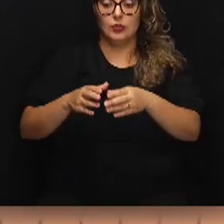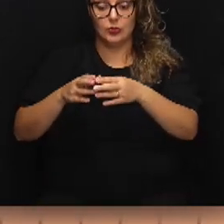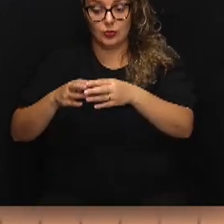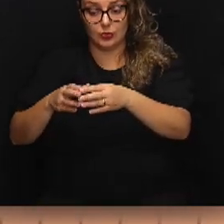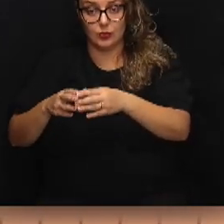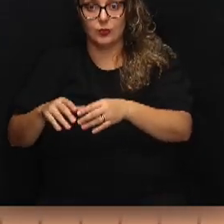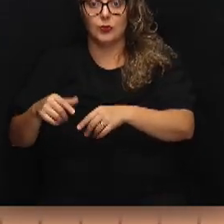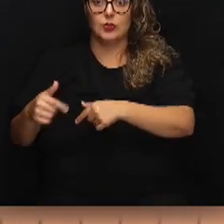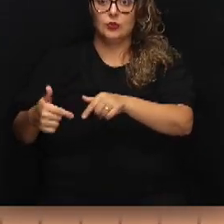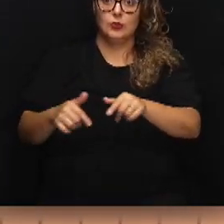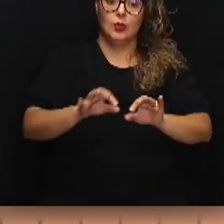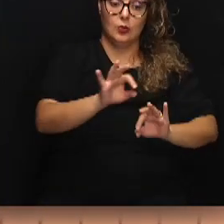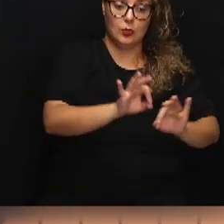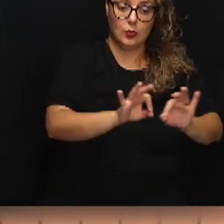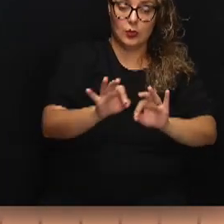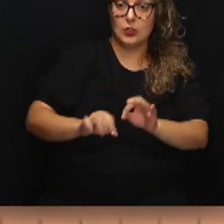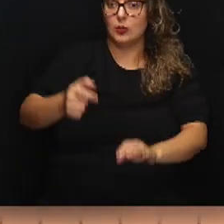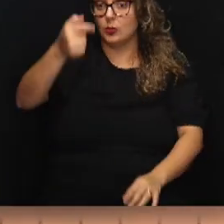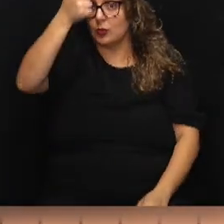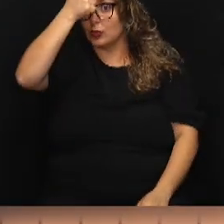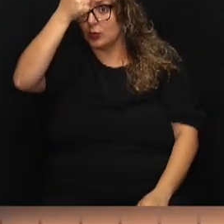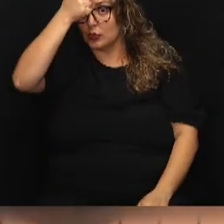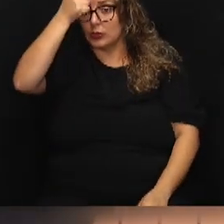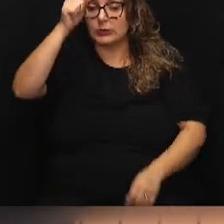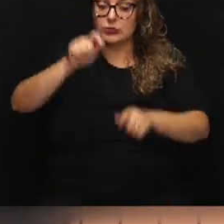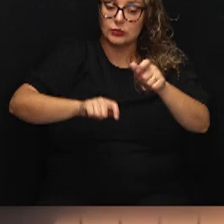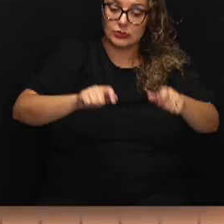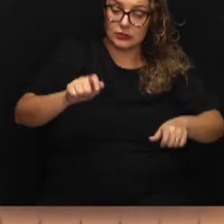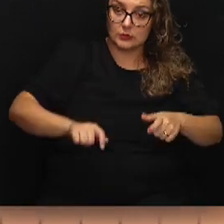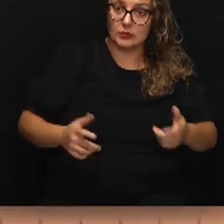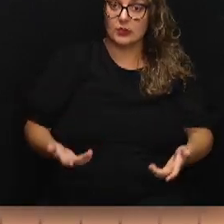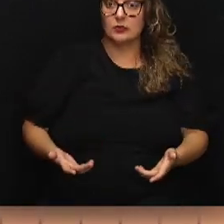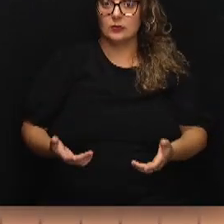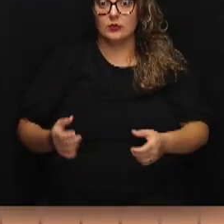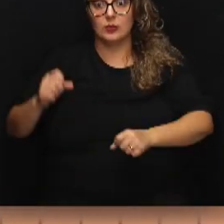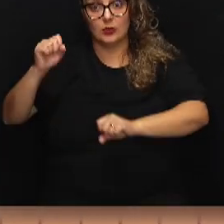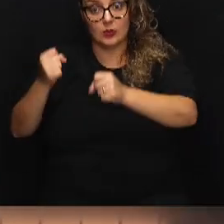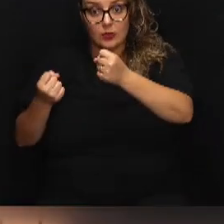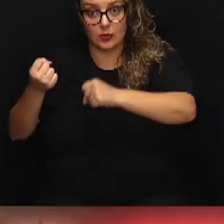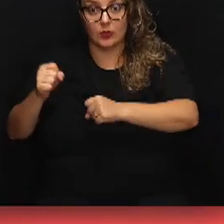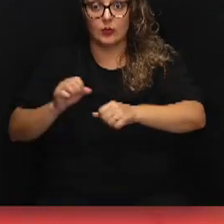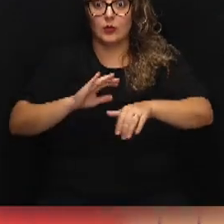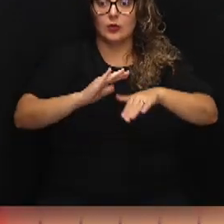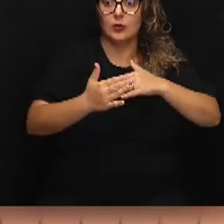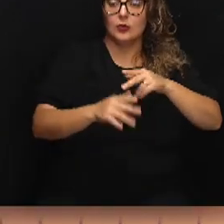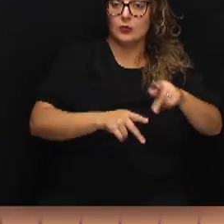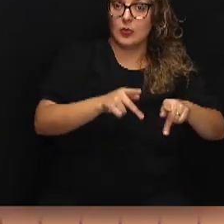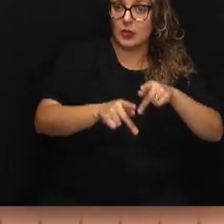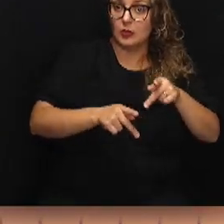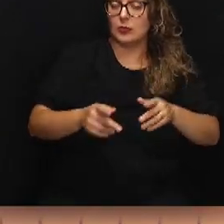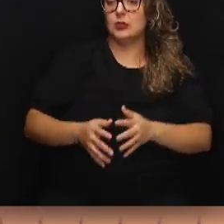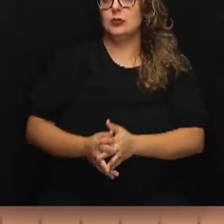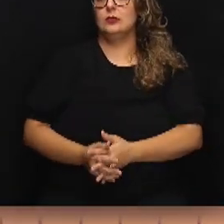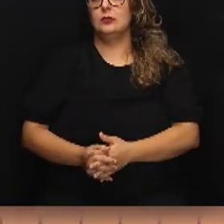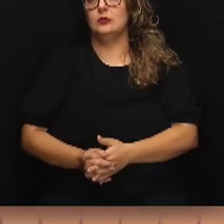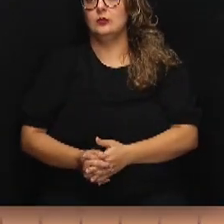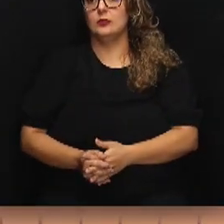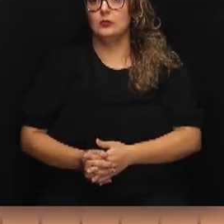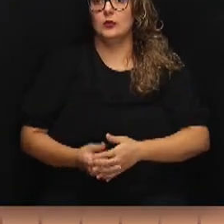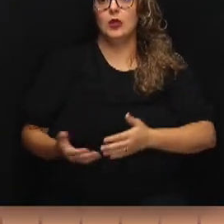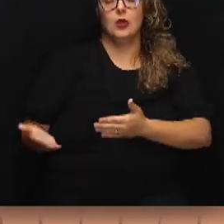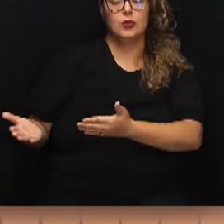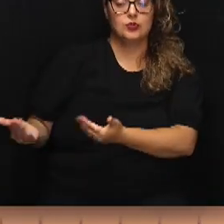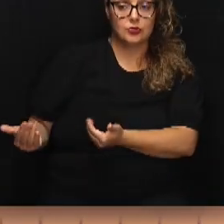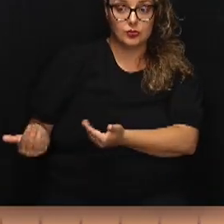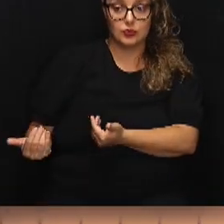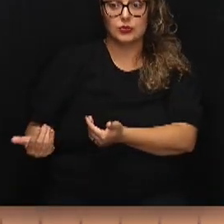trabalhadores, organiza, conscientiza os trabalhadores nas fábricas, nos bairros populares, a